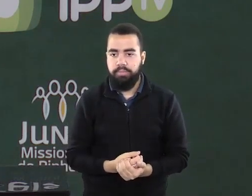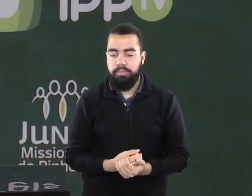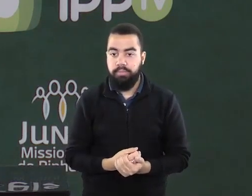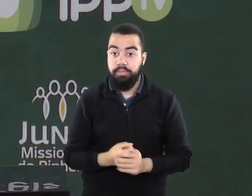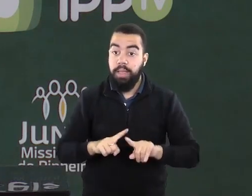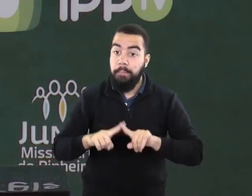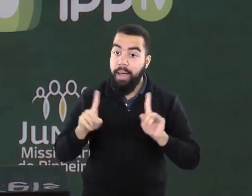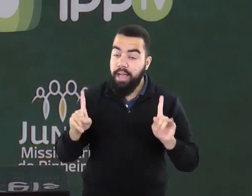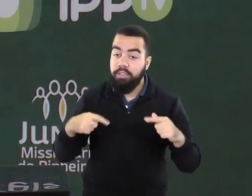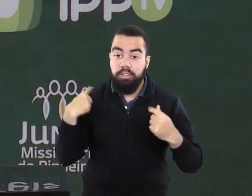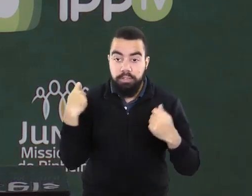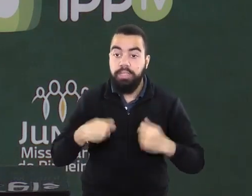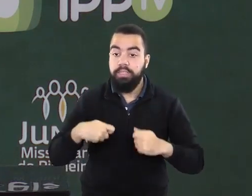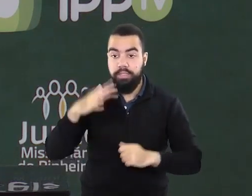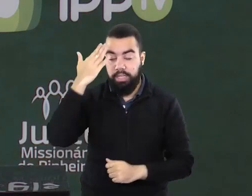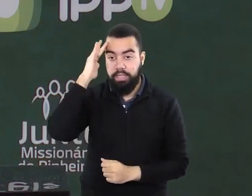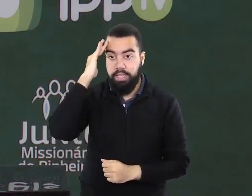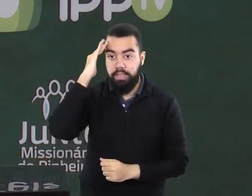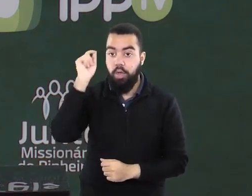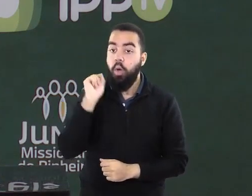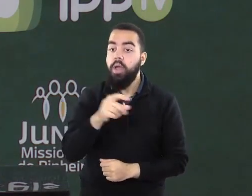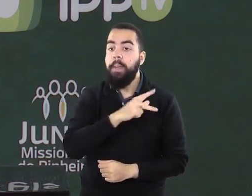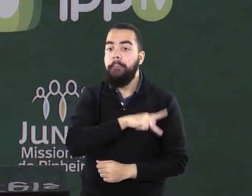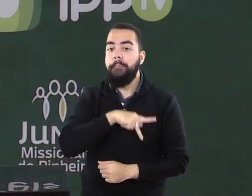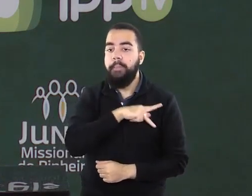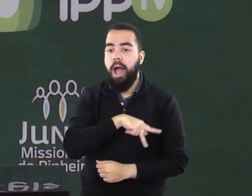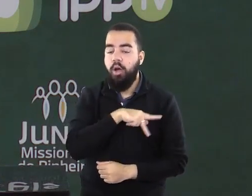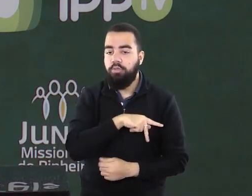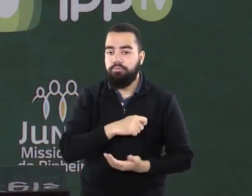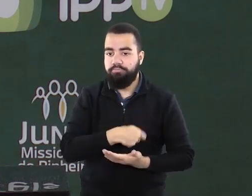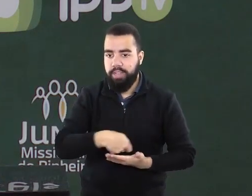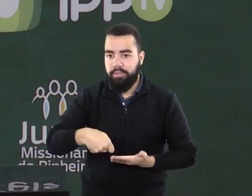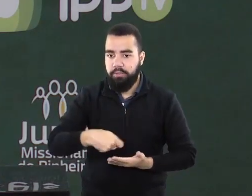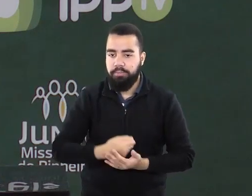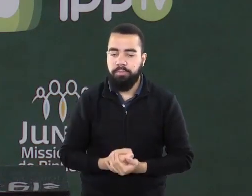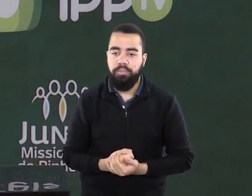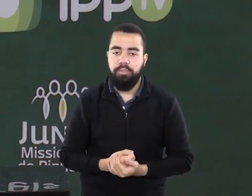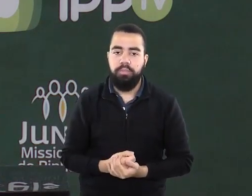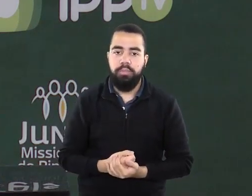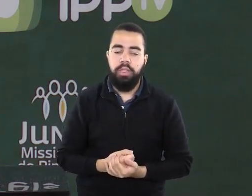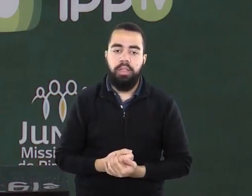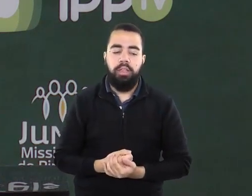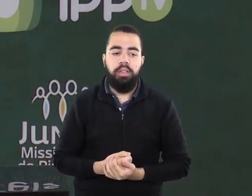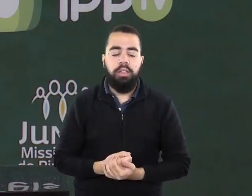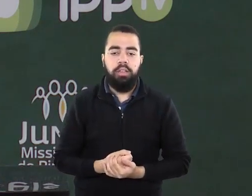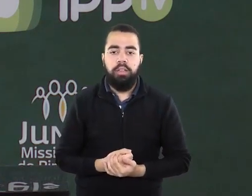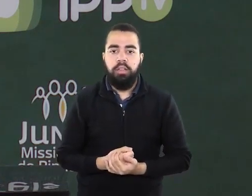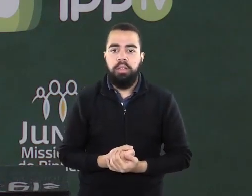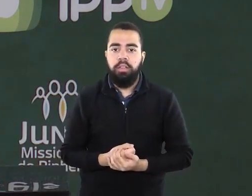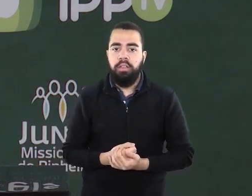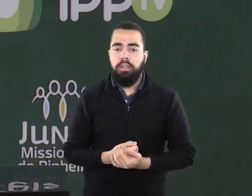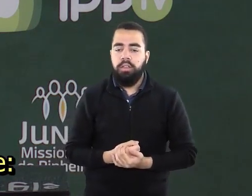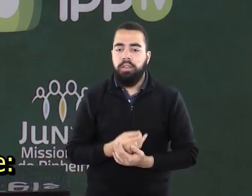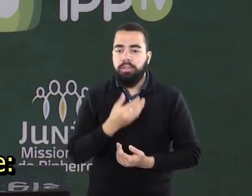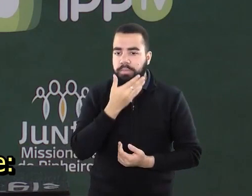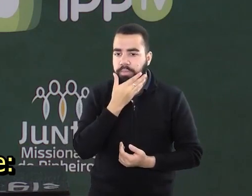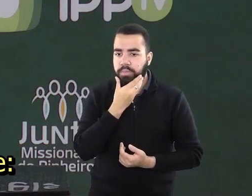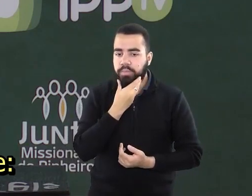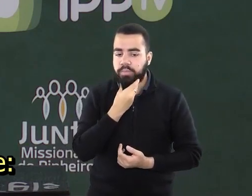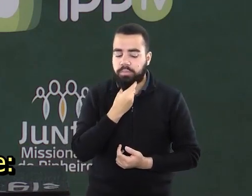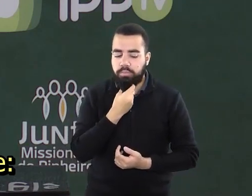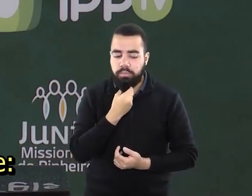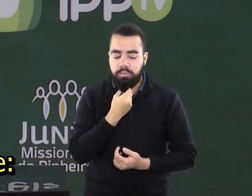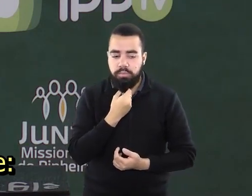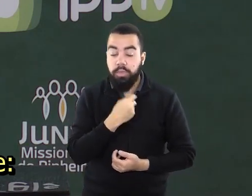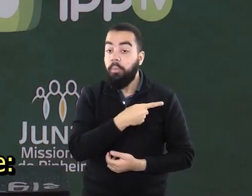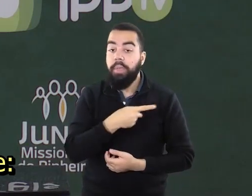Mas vamos entender o que Paulo está dizendo. Dr. John Mackay, presidente Princeton, num dos seus